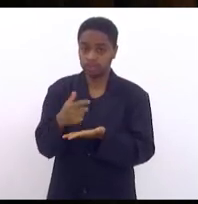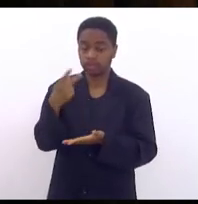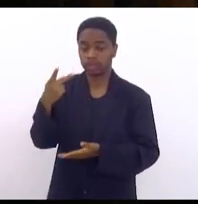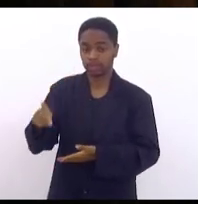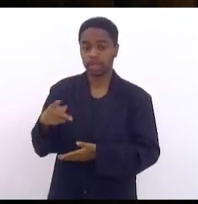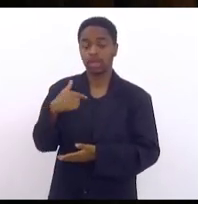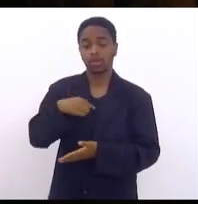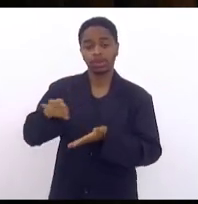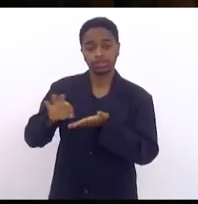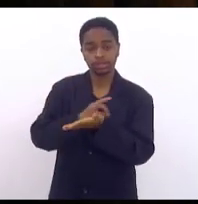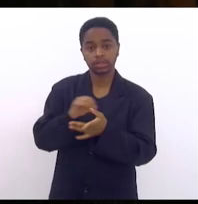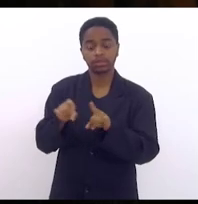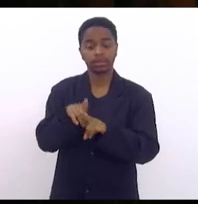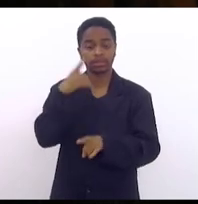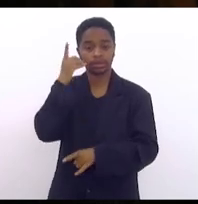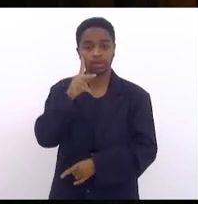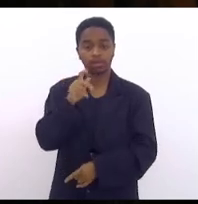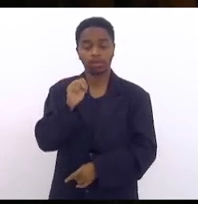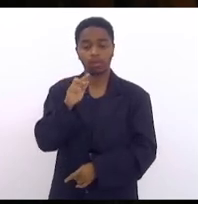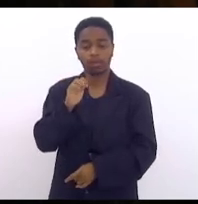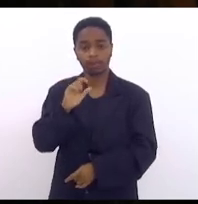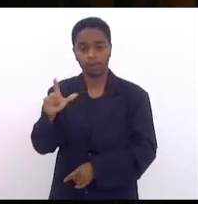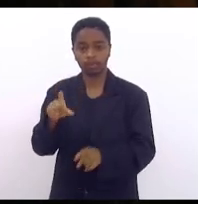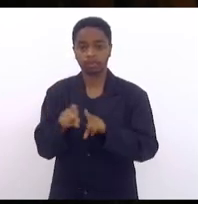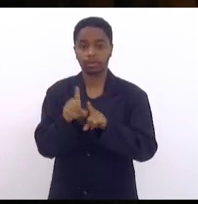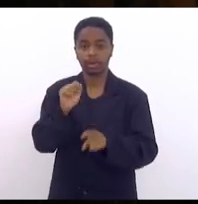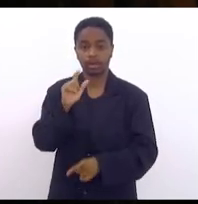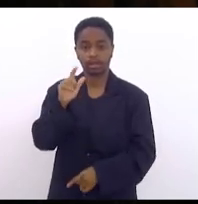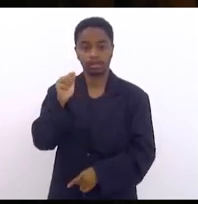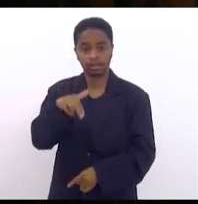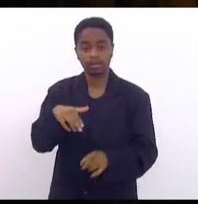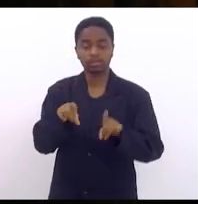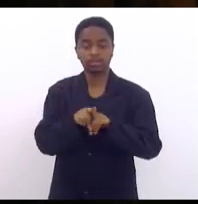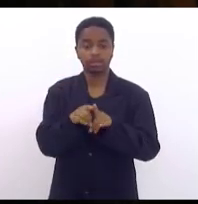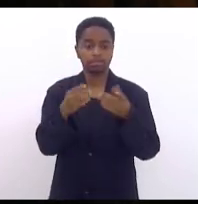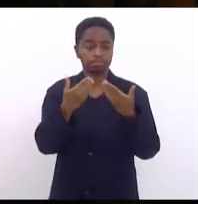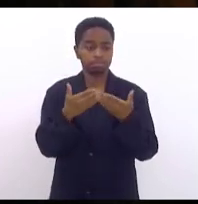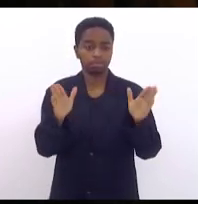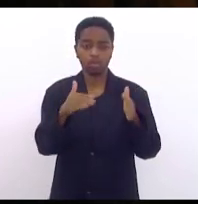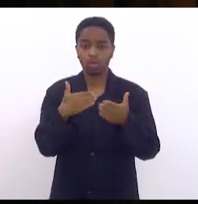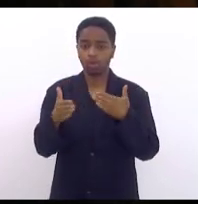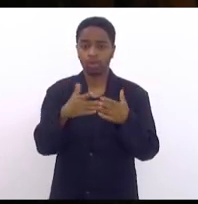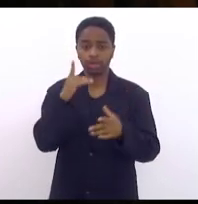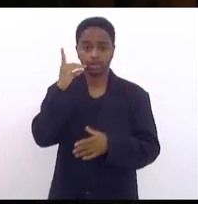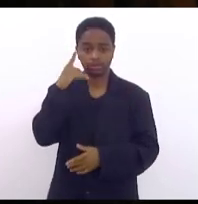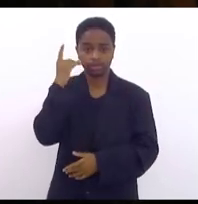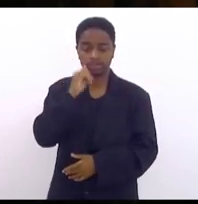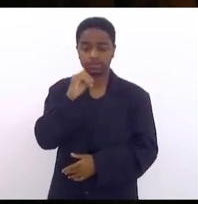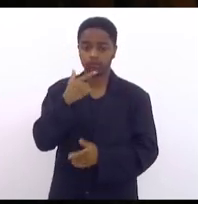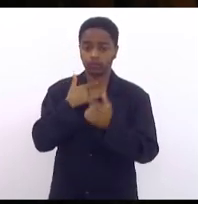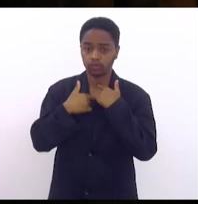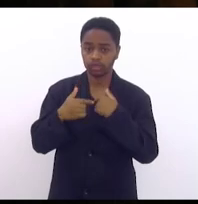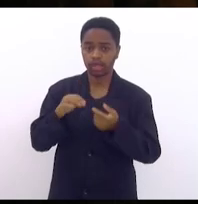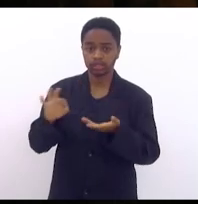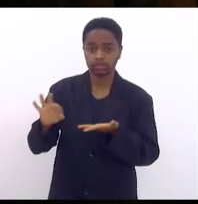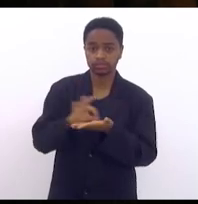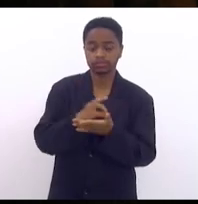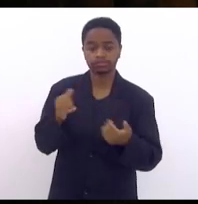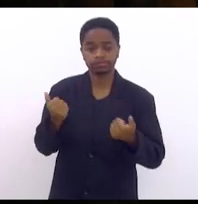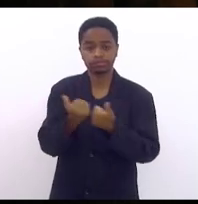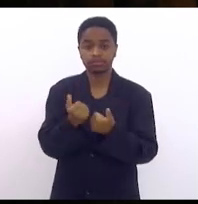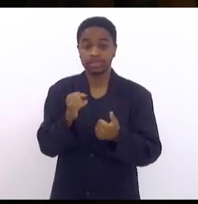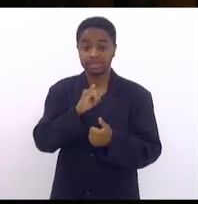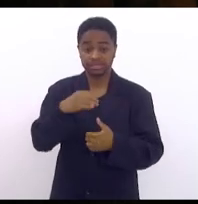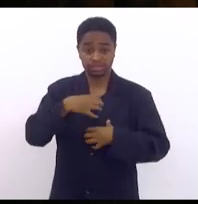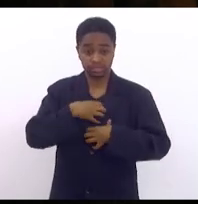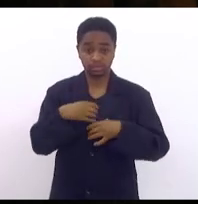pelo deputado Paul Bell, pelo deputado Alan Lopes e aberto a qualquer outro deputado nessa casa que tenha se sentido, como deputado e